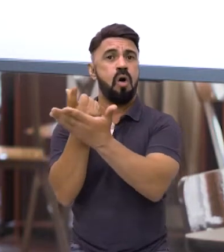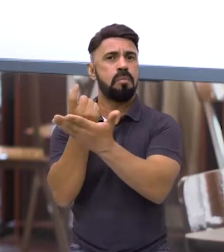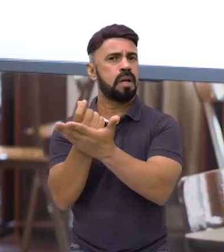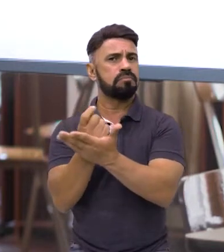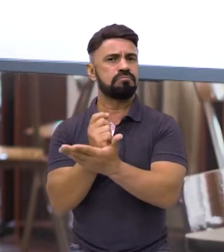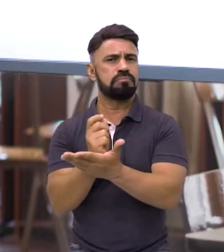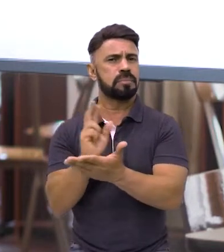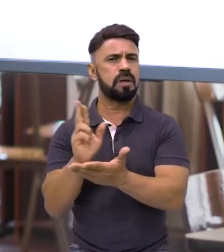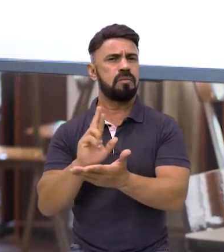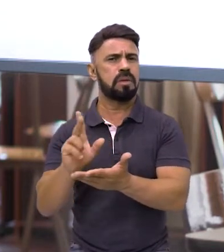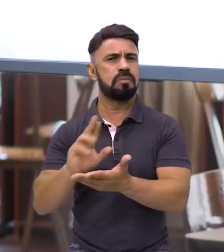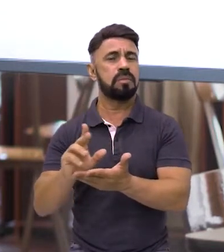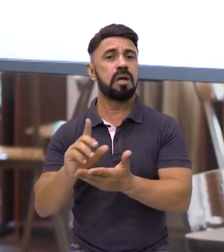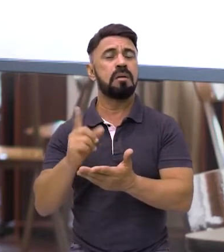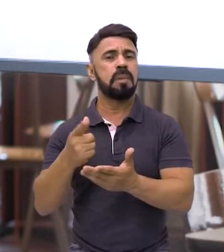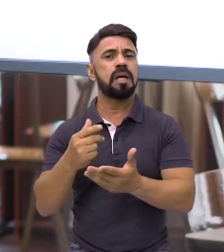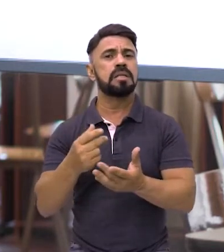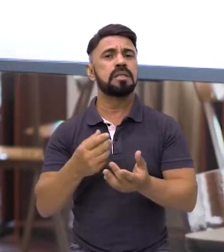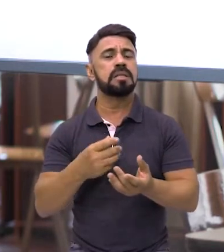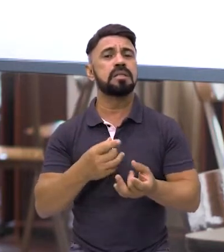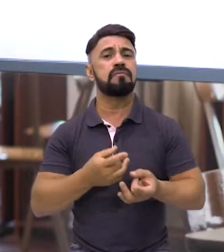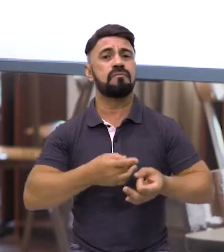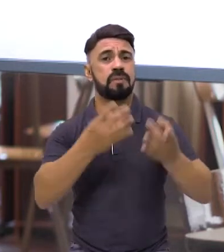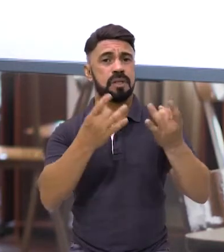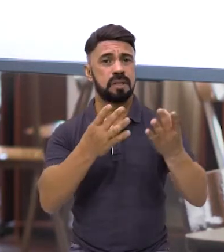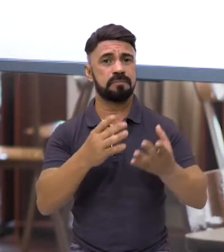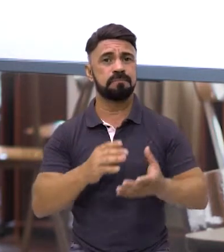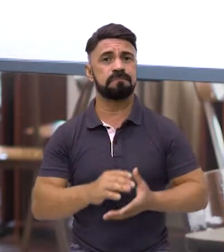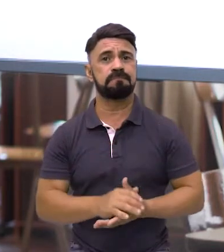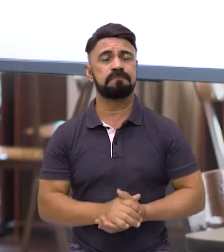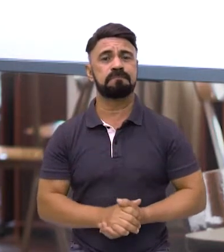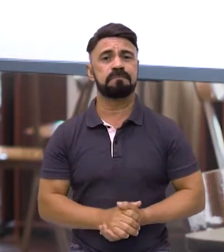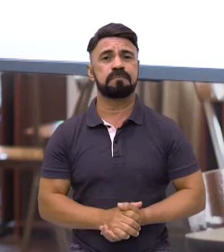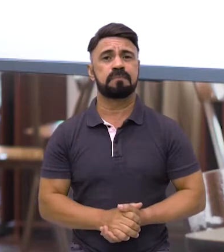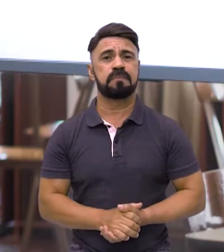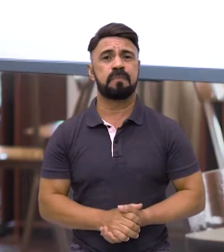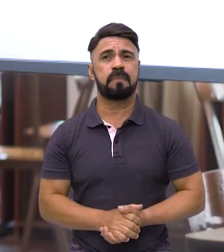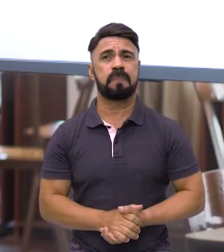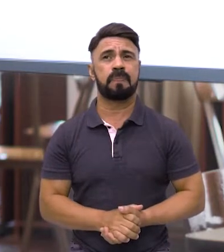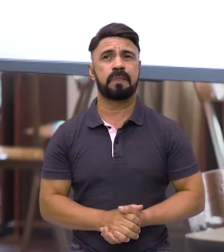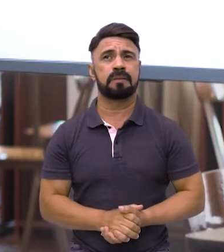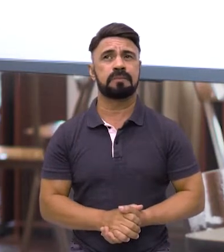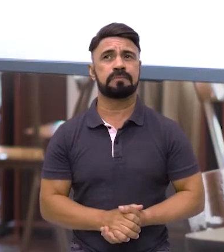comprar, ou seja, importar dos outros países.